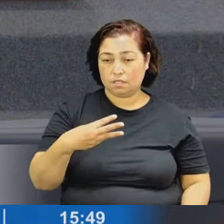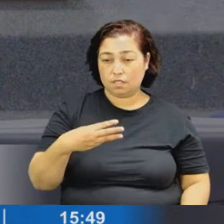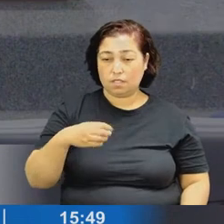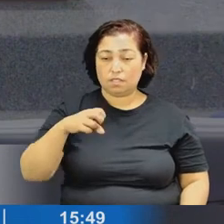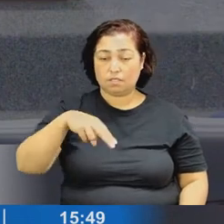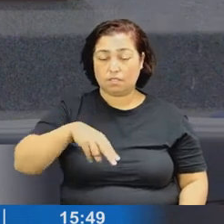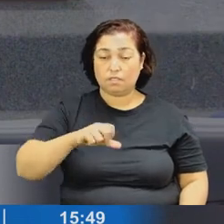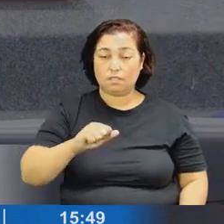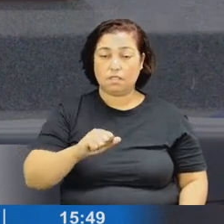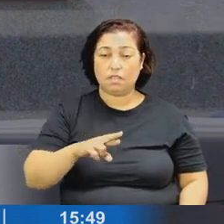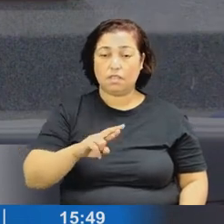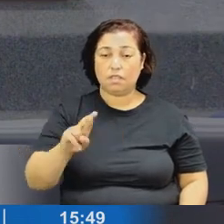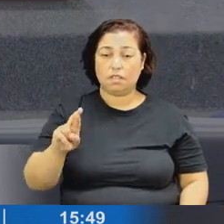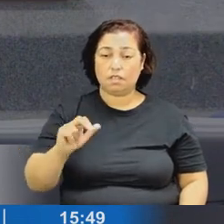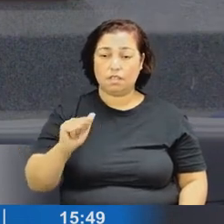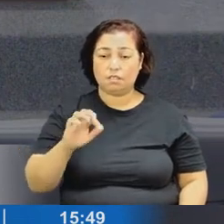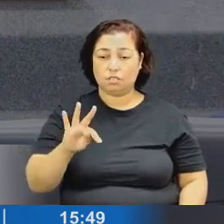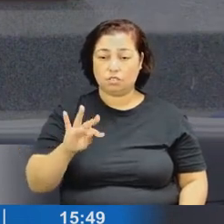que